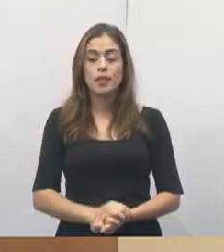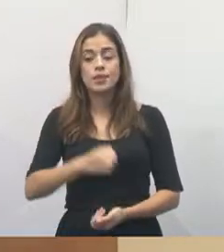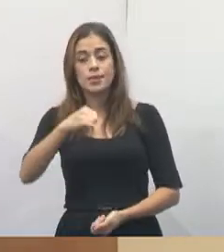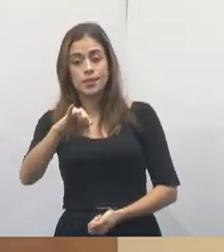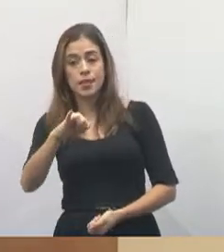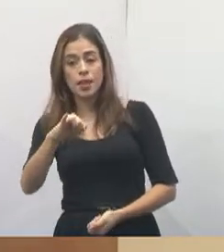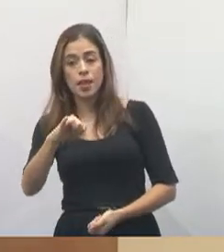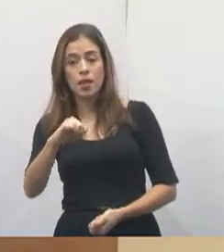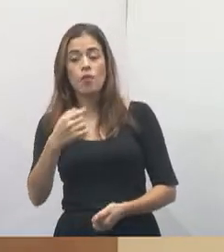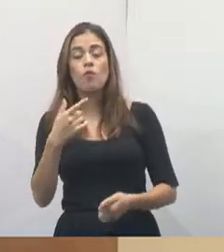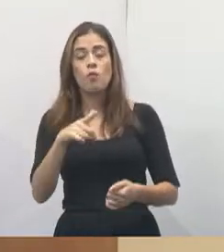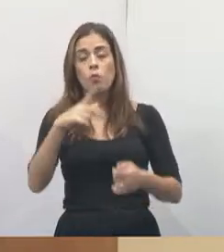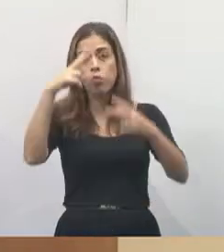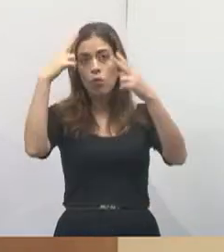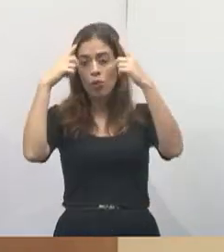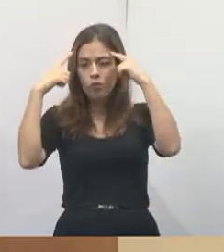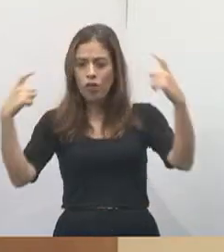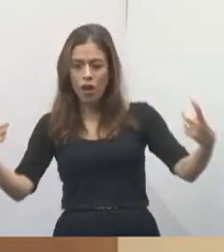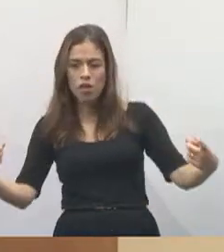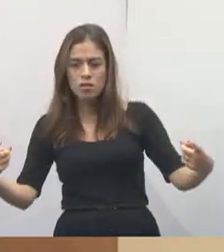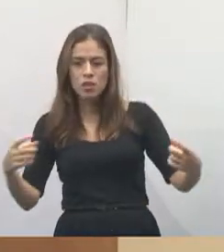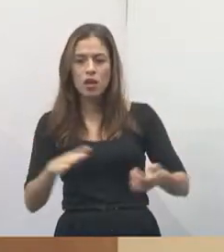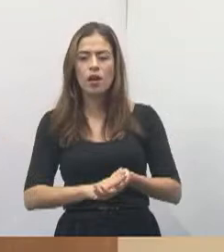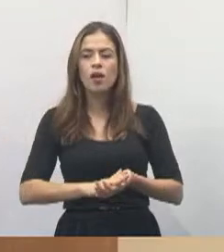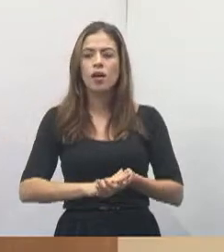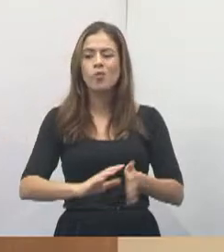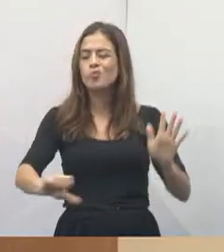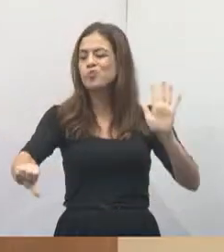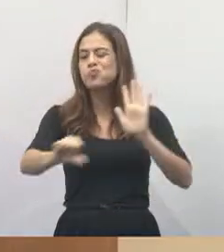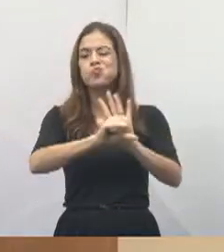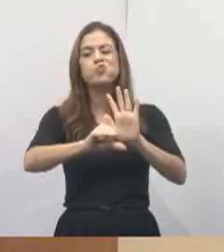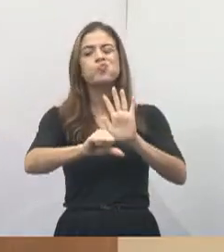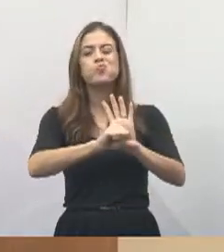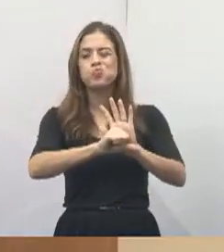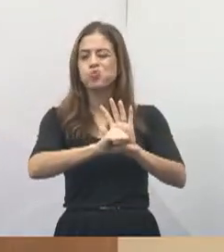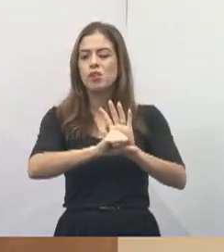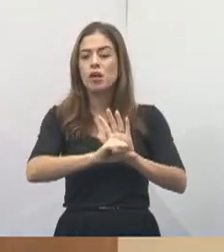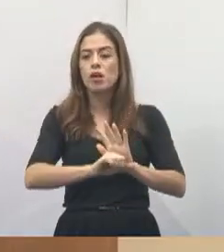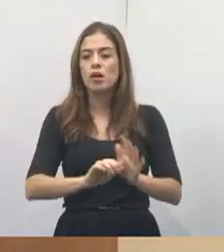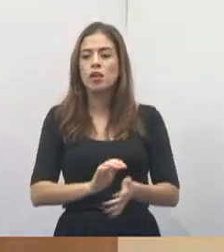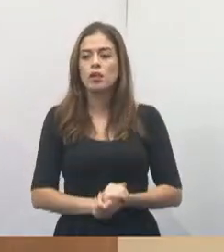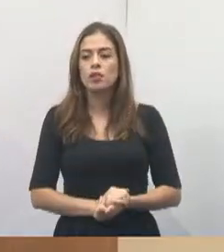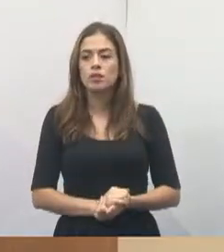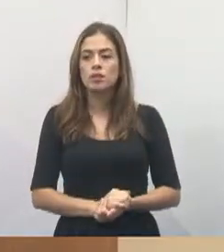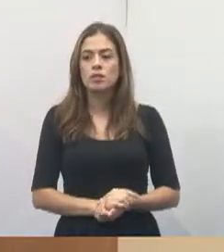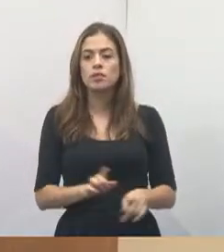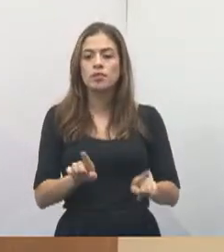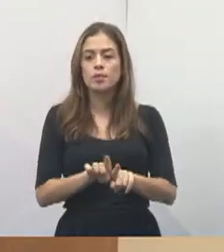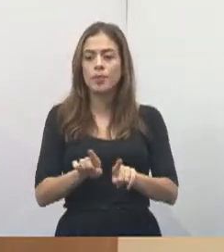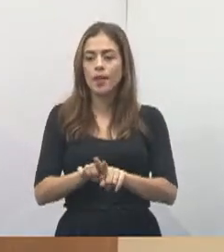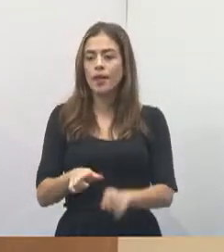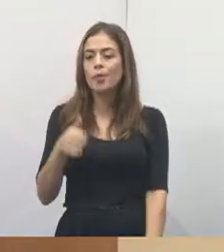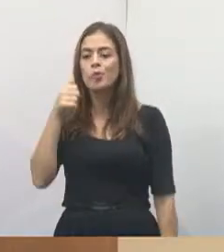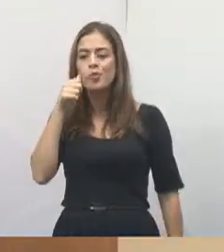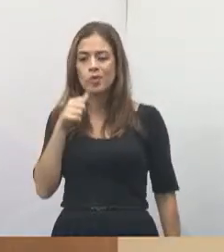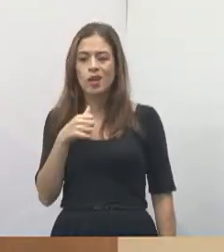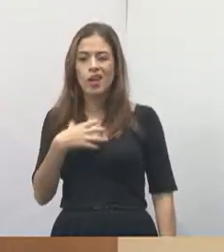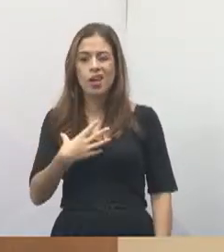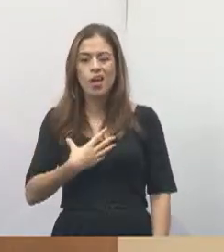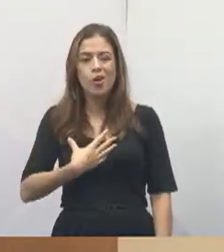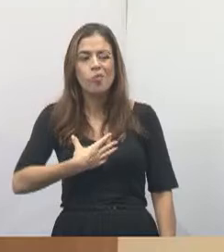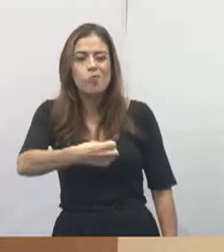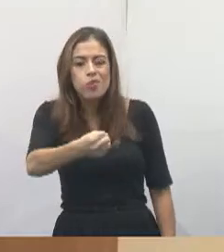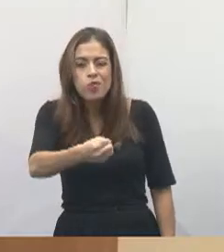crime hediondo. E isso também vale para o suicídio. Aquela mulher que suicidou-se